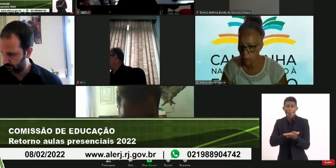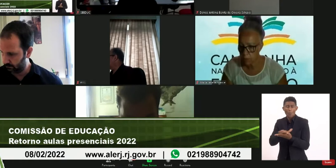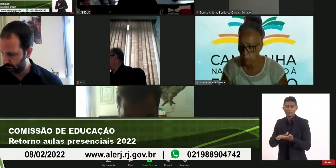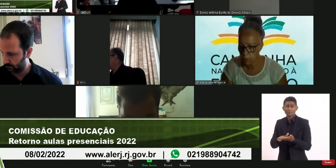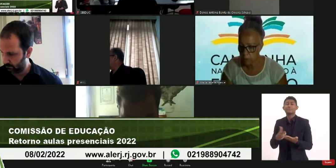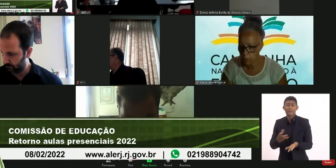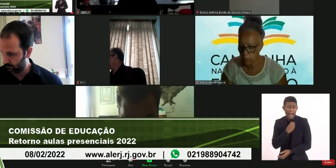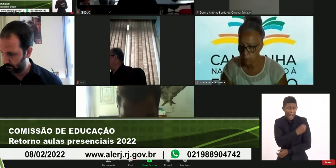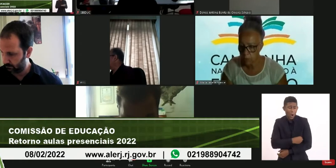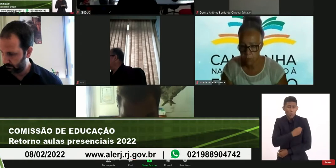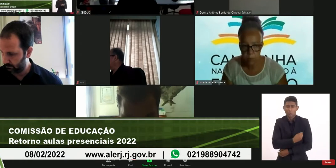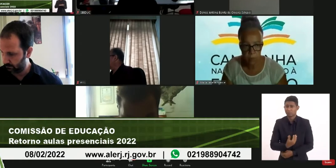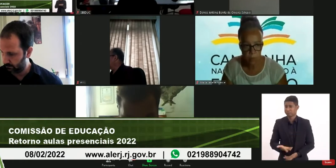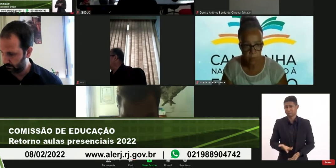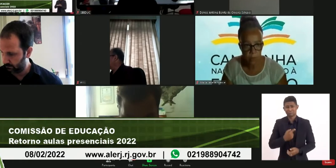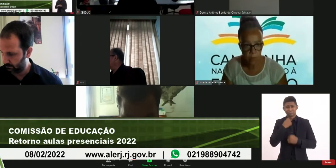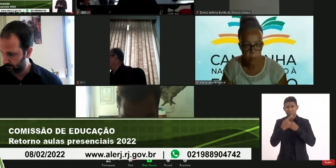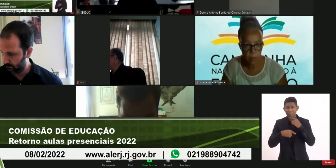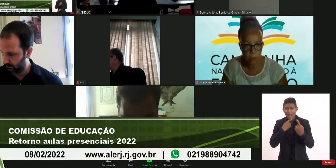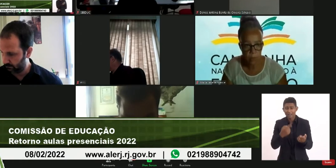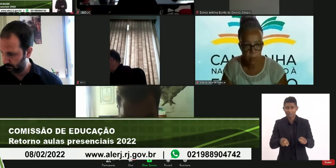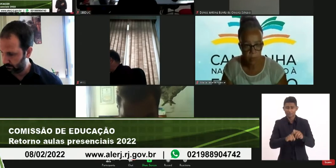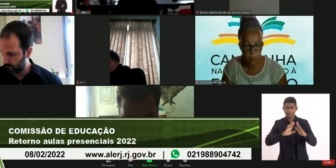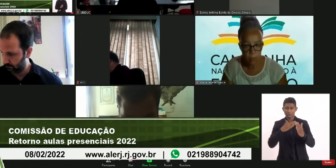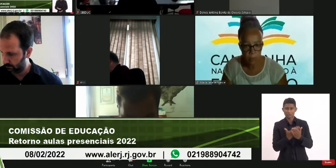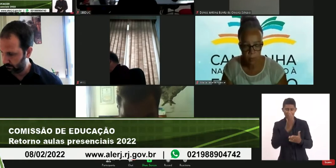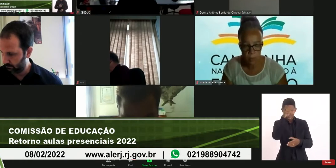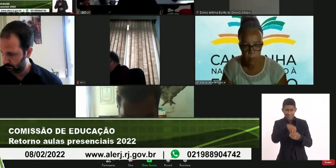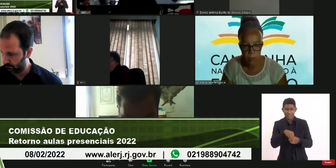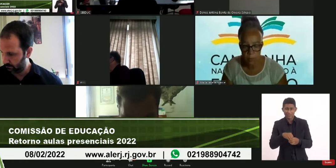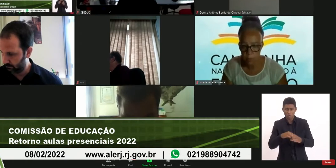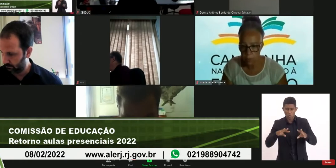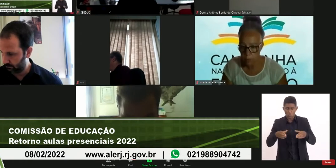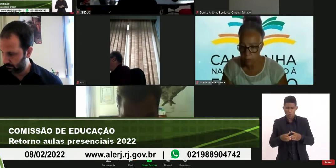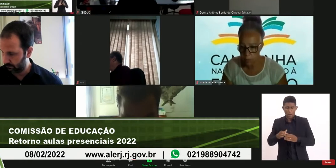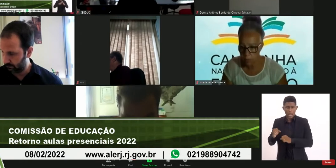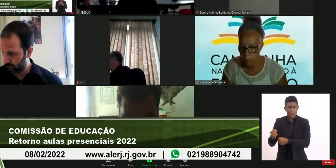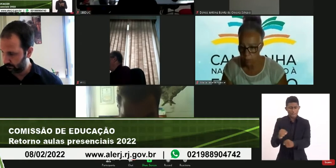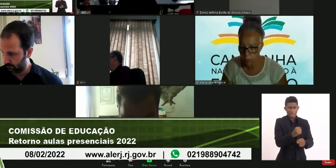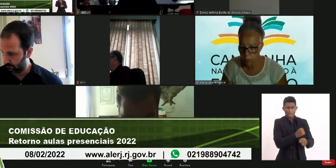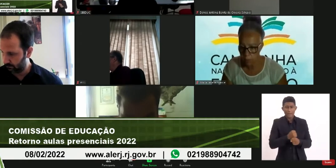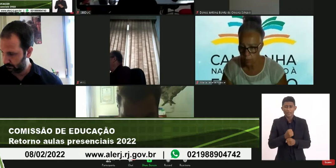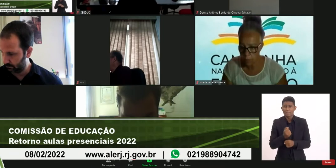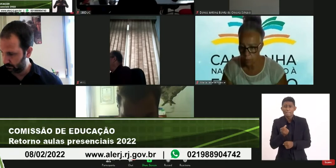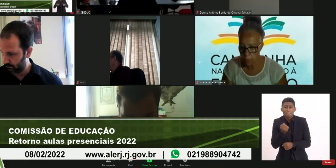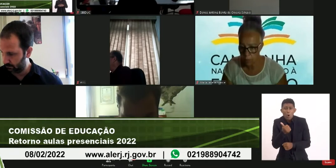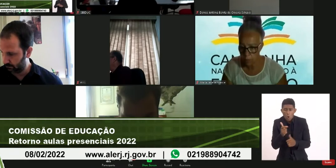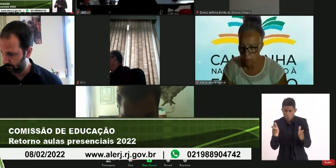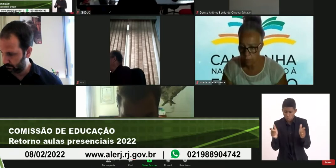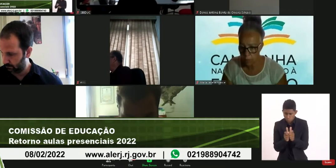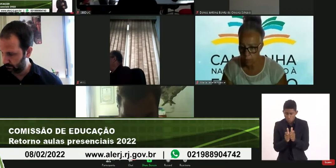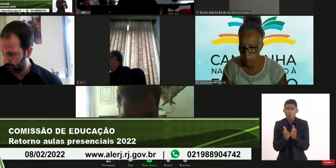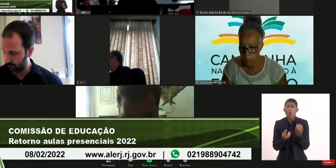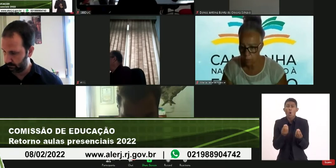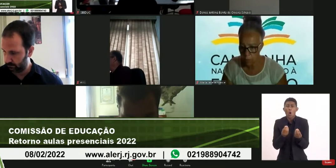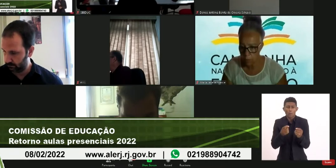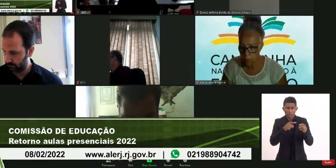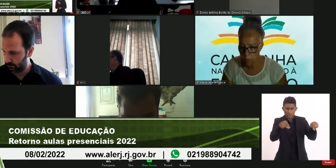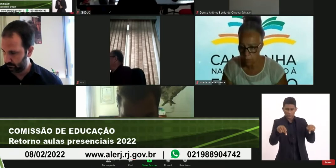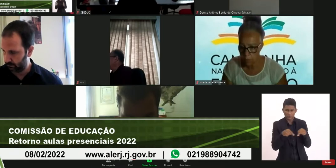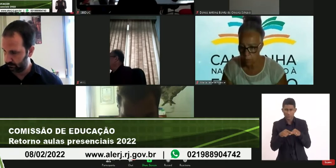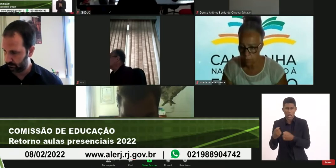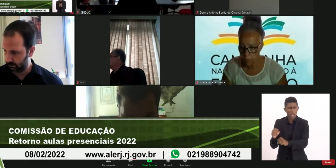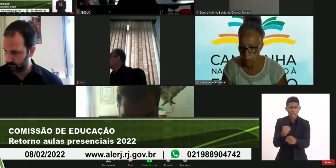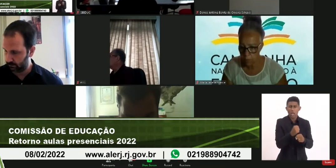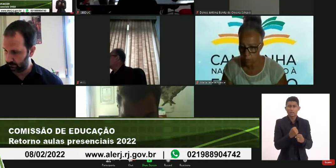escola que tem poucas pessoas para fazer a limpeza? Como que as salas de aulas serão sanitizadas? Como é que você vai aferir